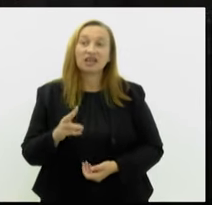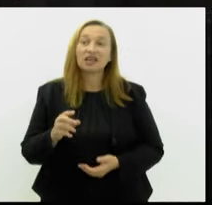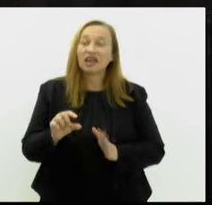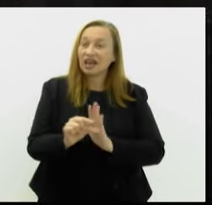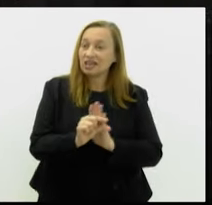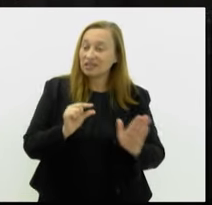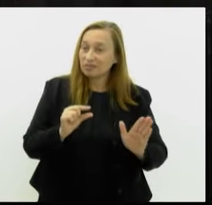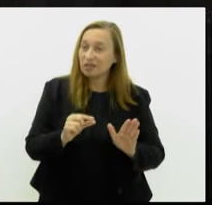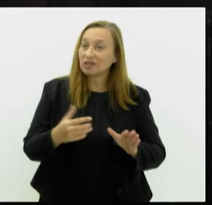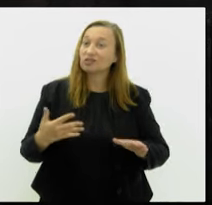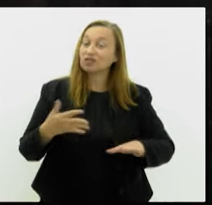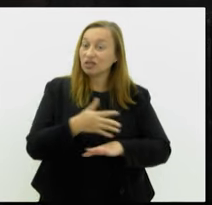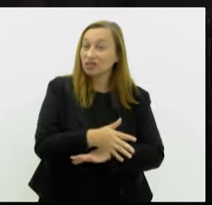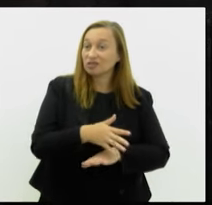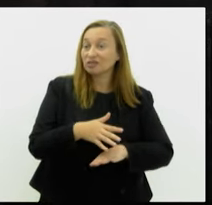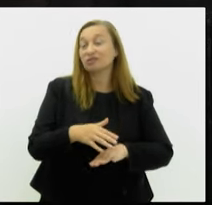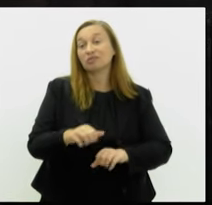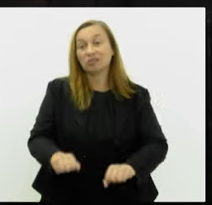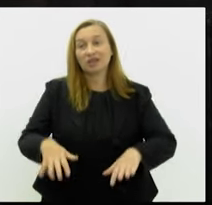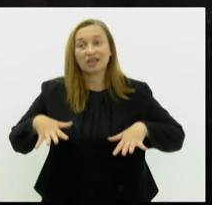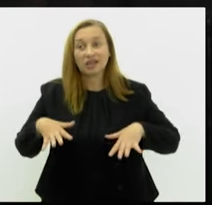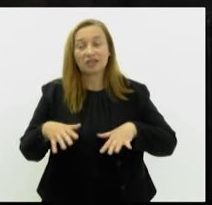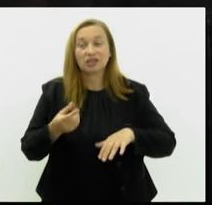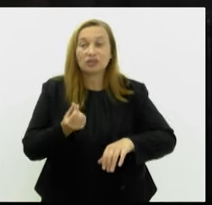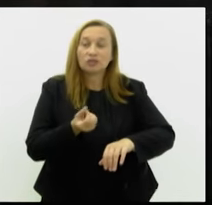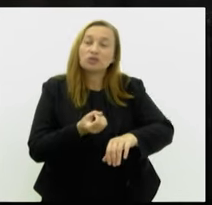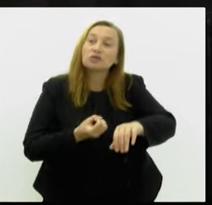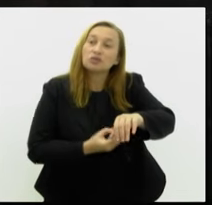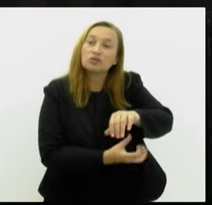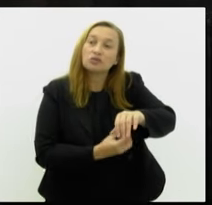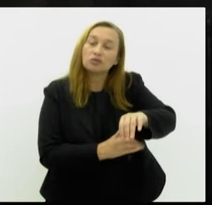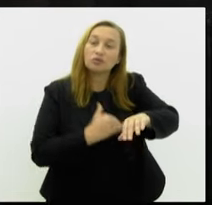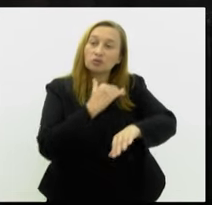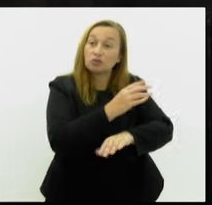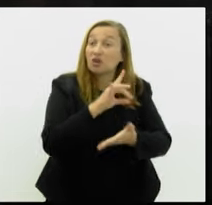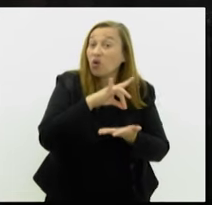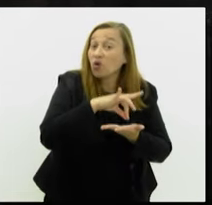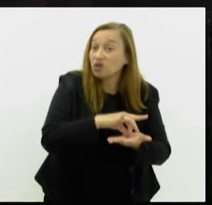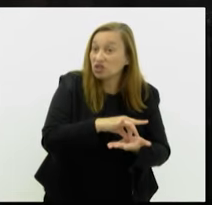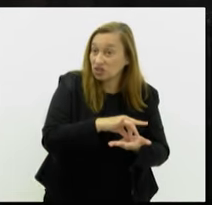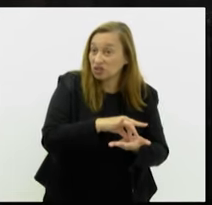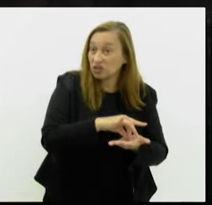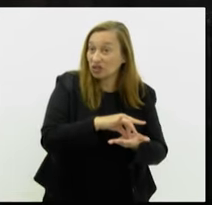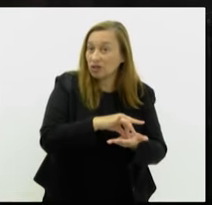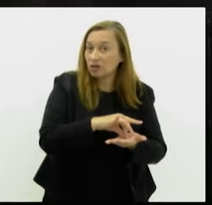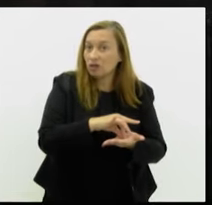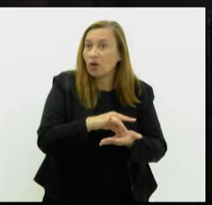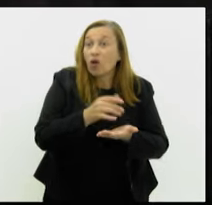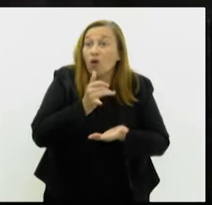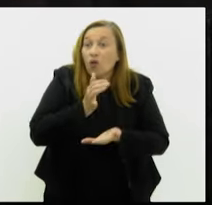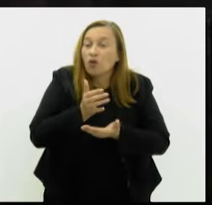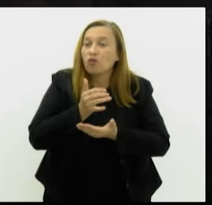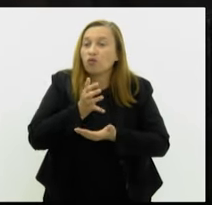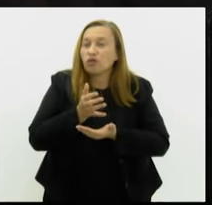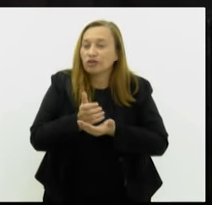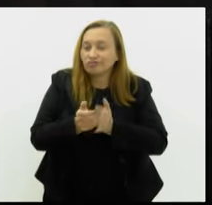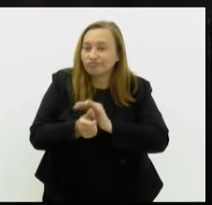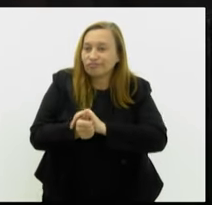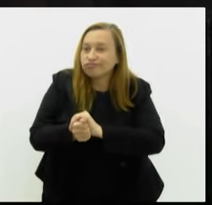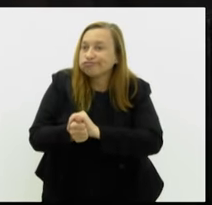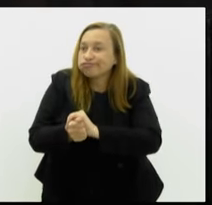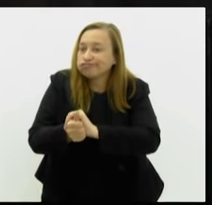vindo em plenário. O Fundo Soberano original tramitou lentamente. Teve uma